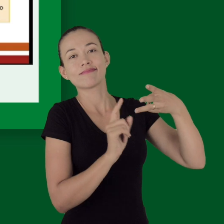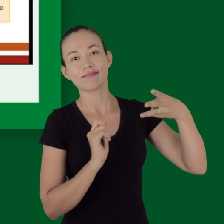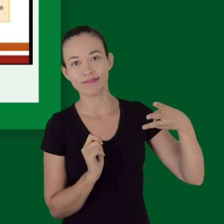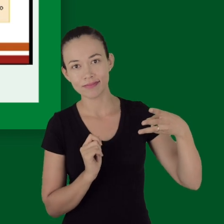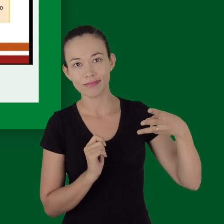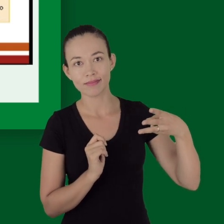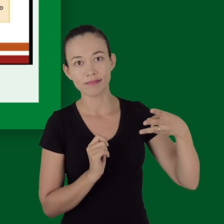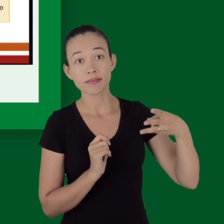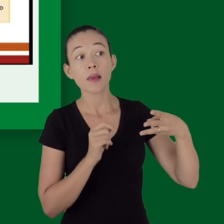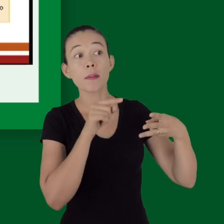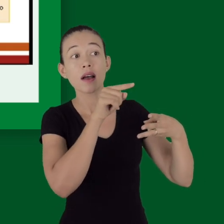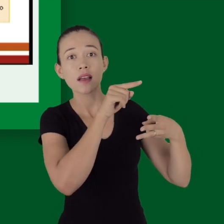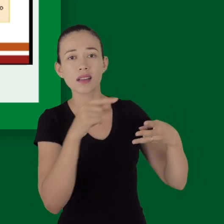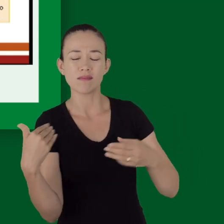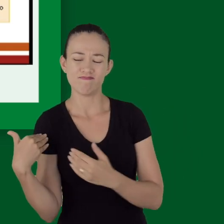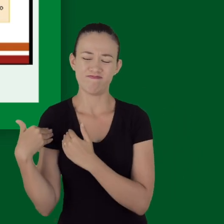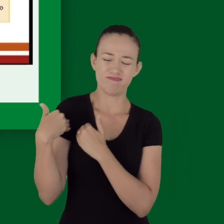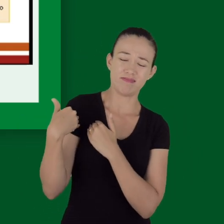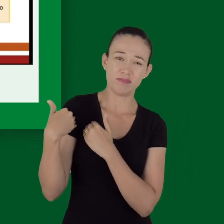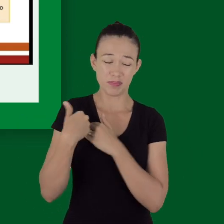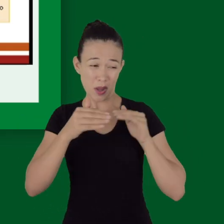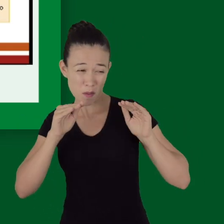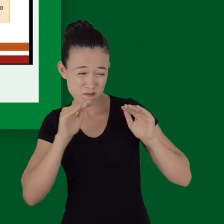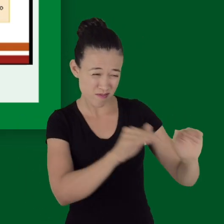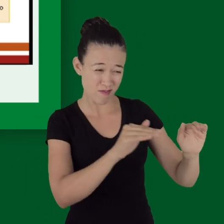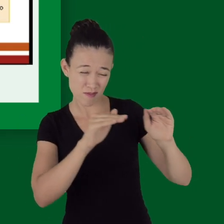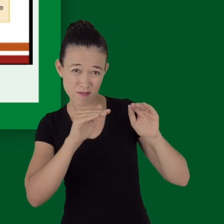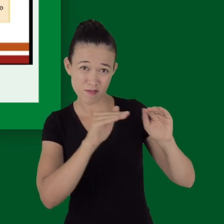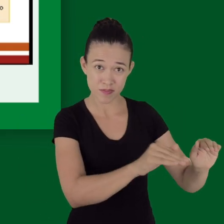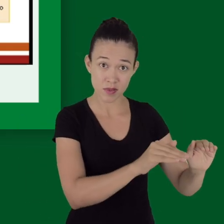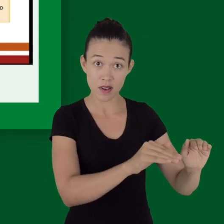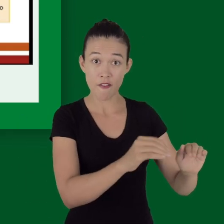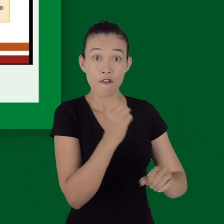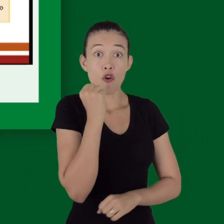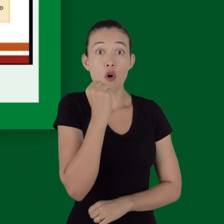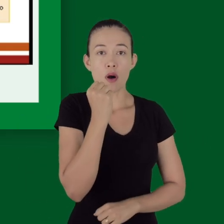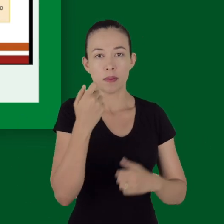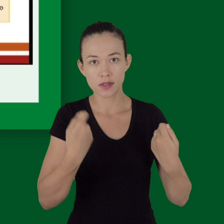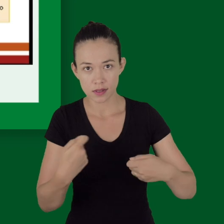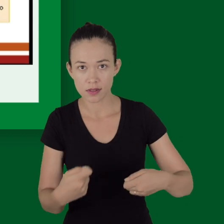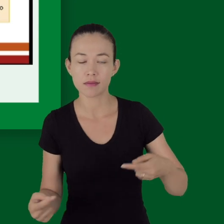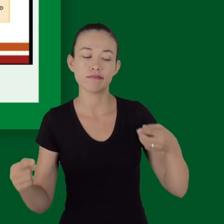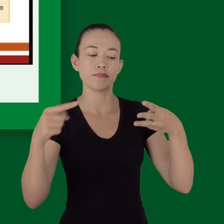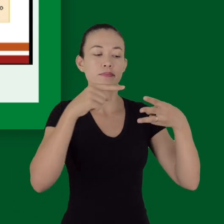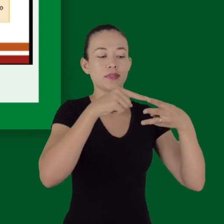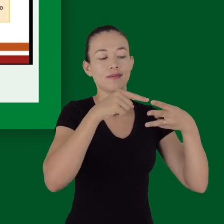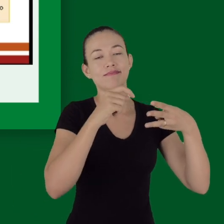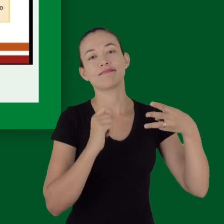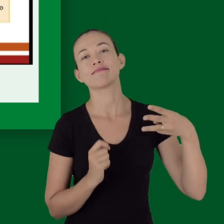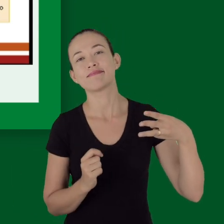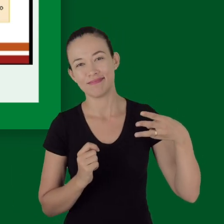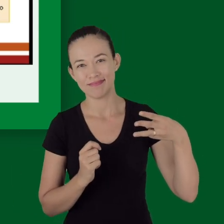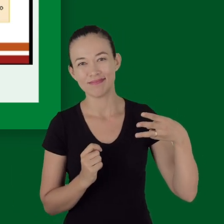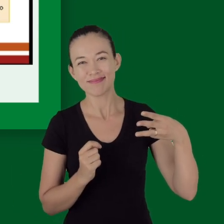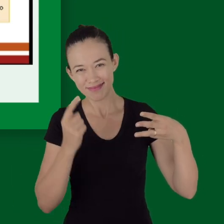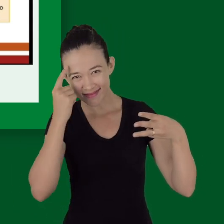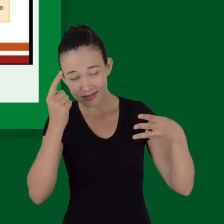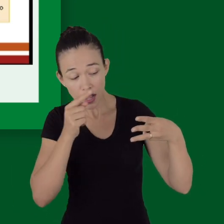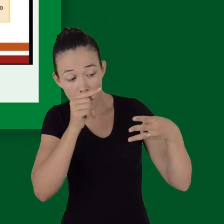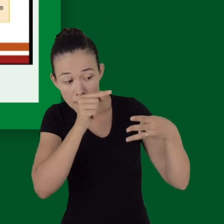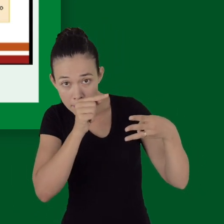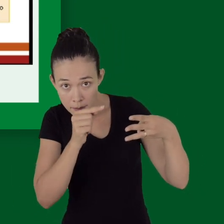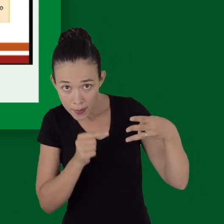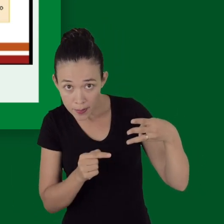a coluna dorsal está preservada. Eu tenho apenas percepção de toque profundo, então apenas o